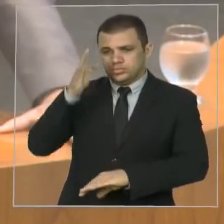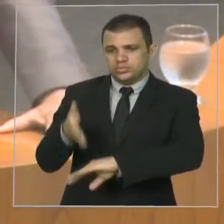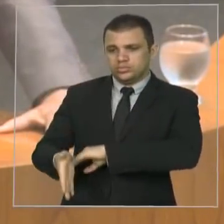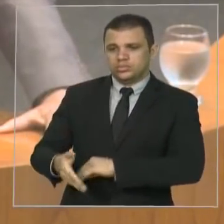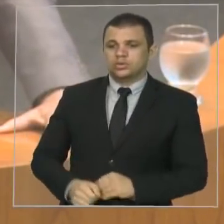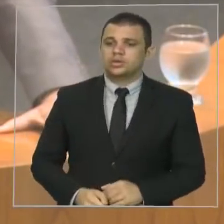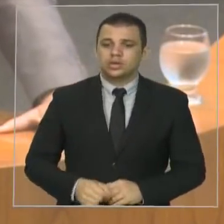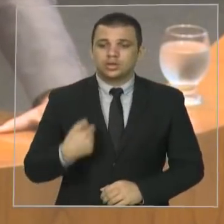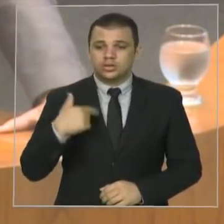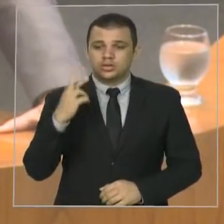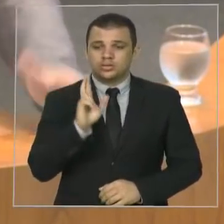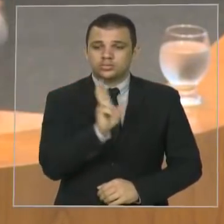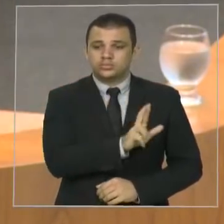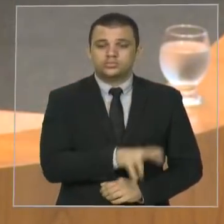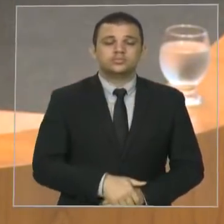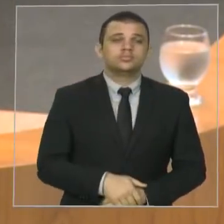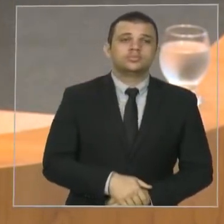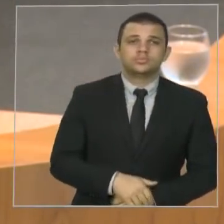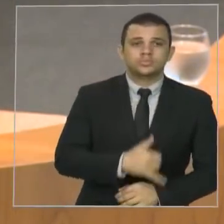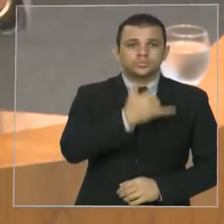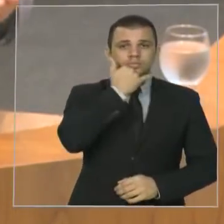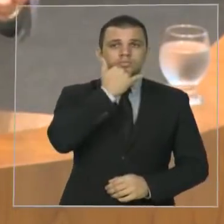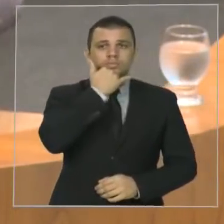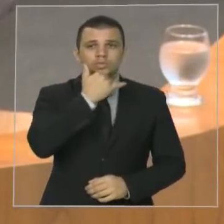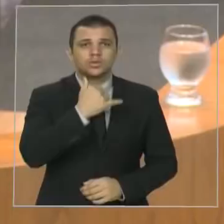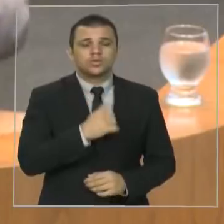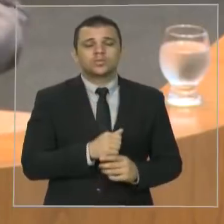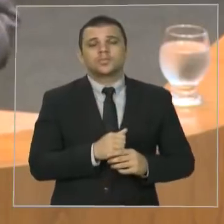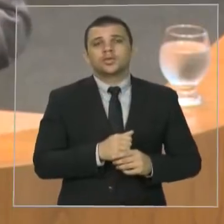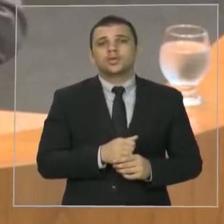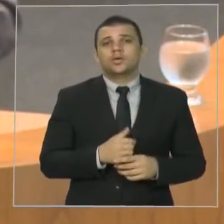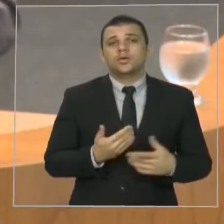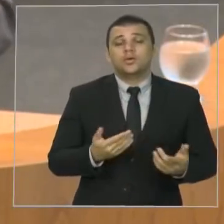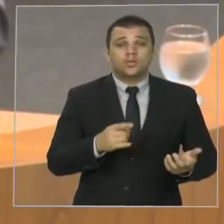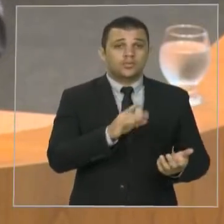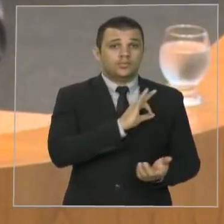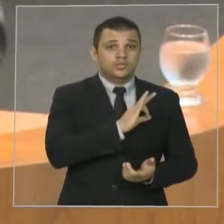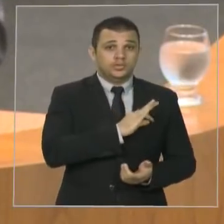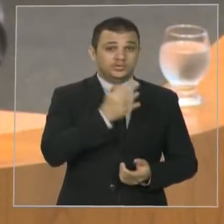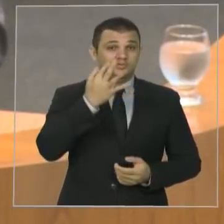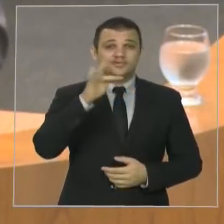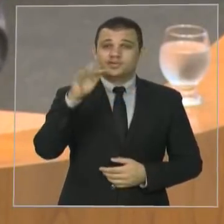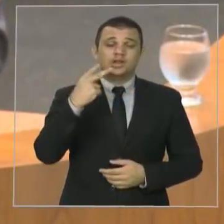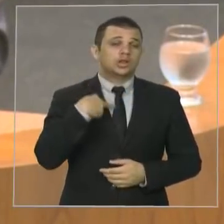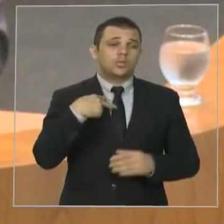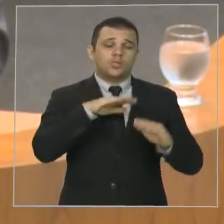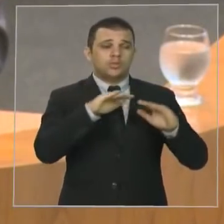maior operação existente em toda a sua história pela Polícia Federal. E lá,